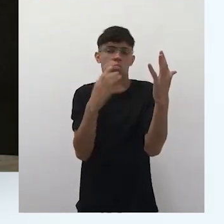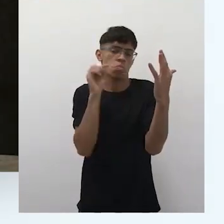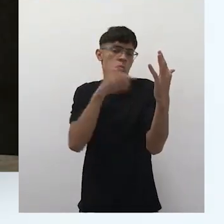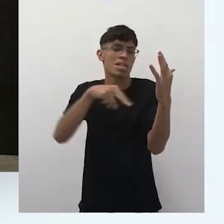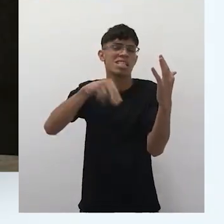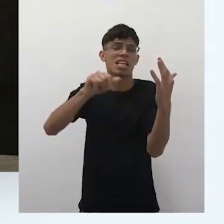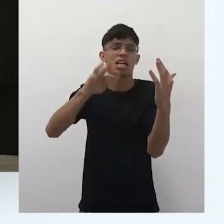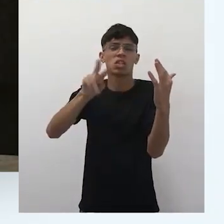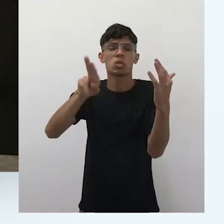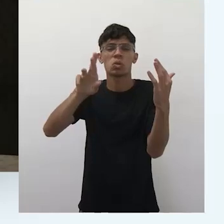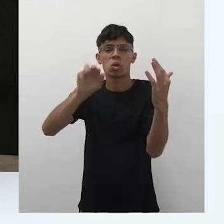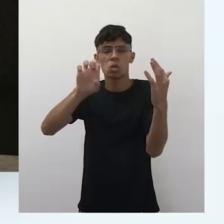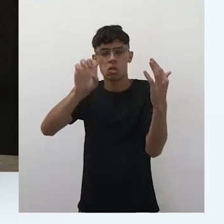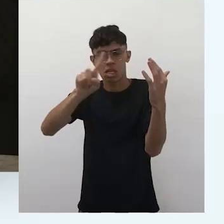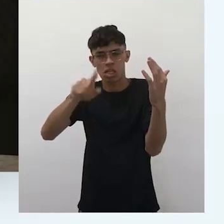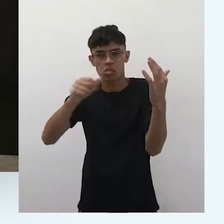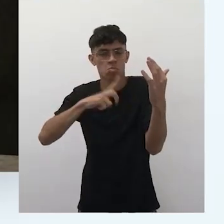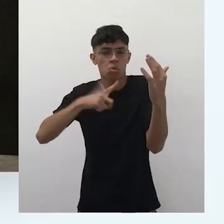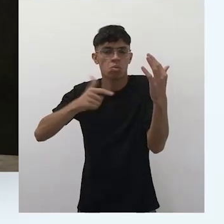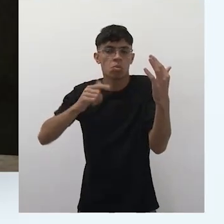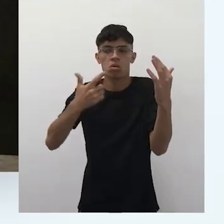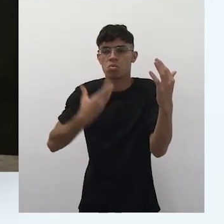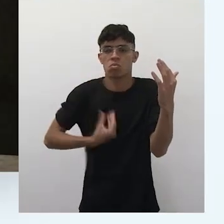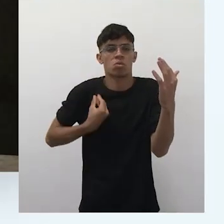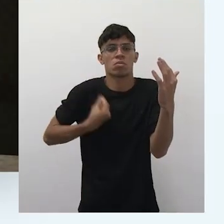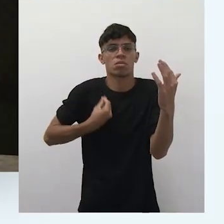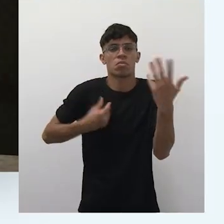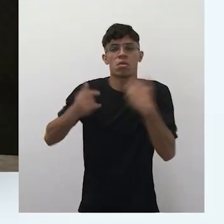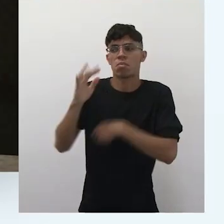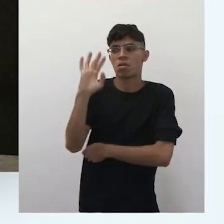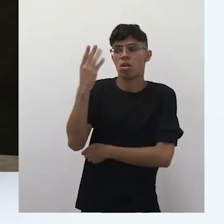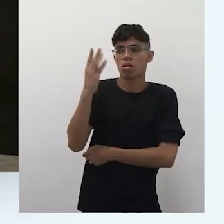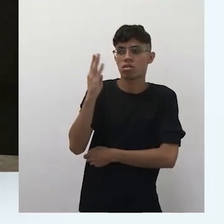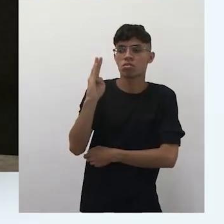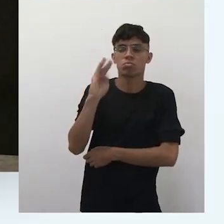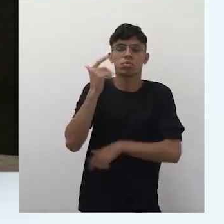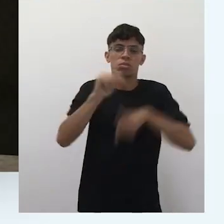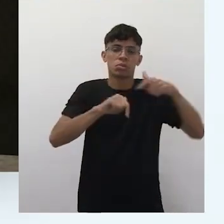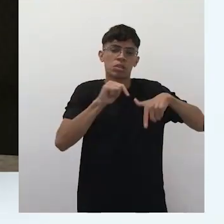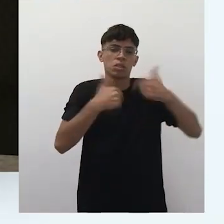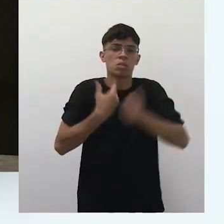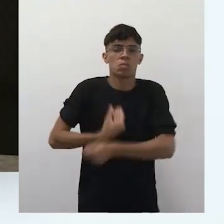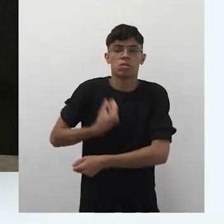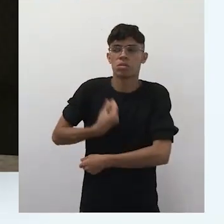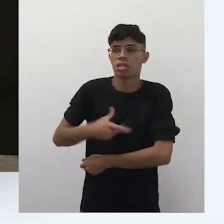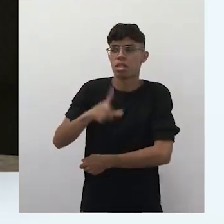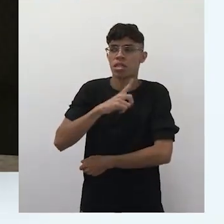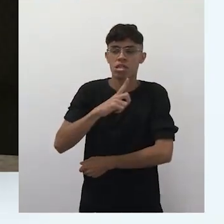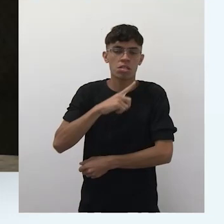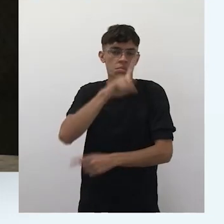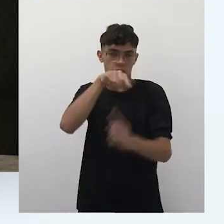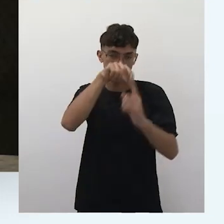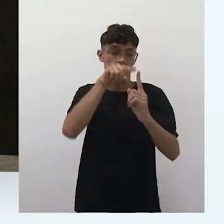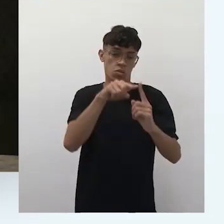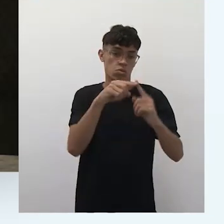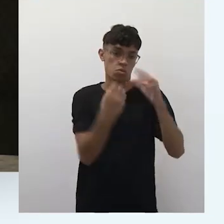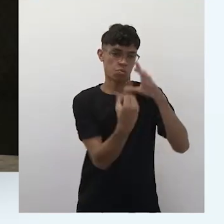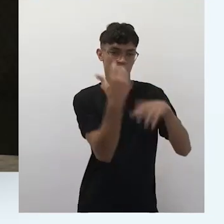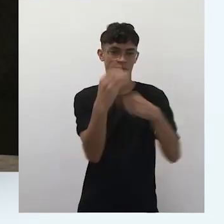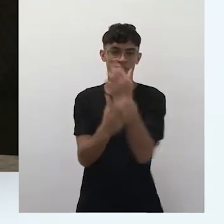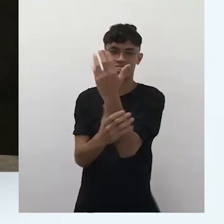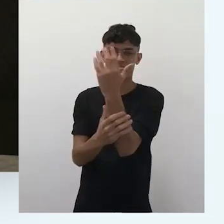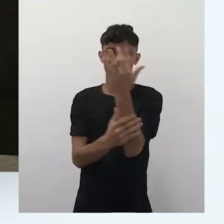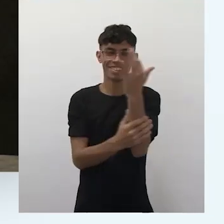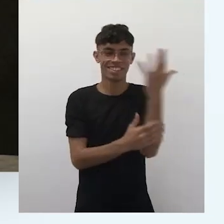você disse, né, como o biólogo trabalha com a vida, não é? Se tem a ideia que, então, meio ambiente é